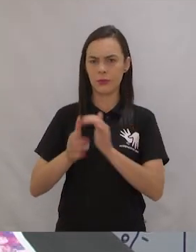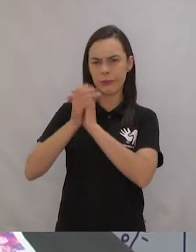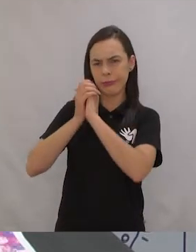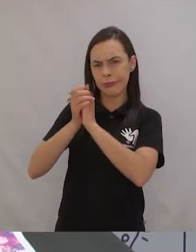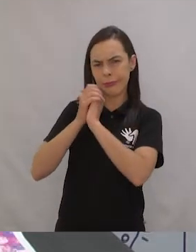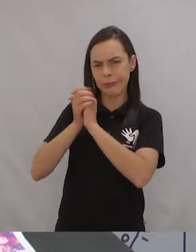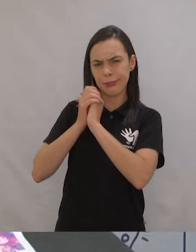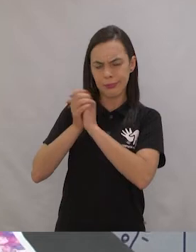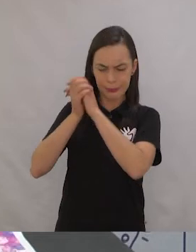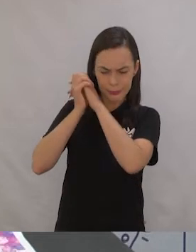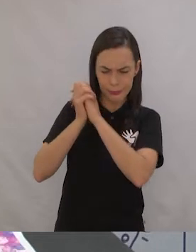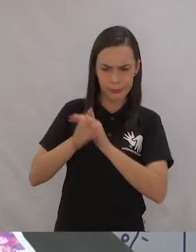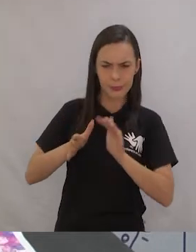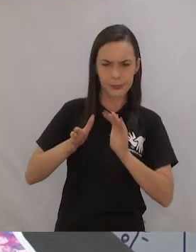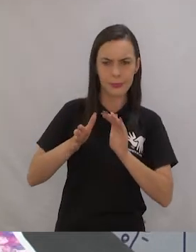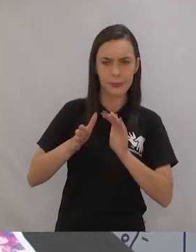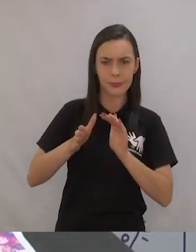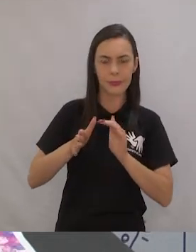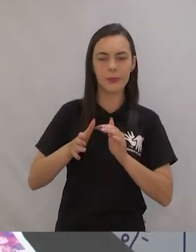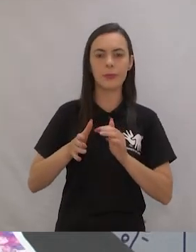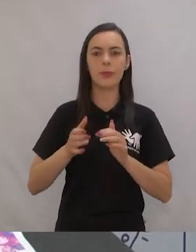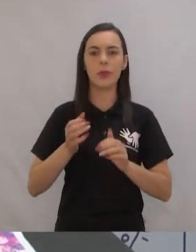pegou, jogou o dado.